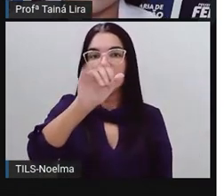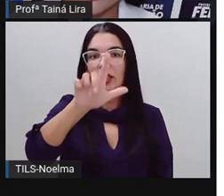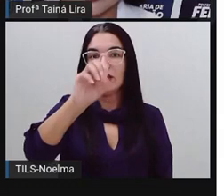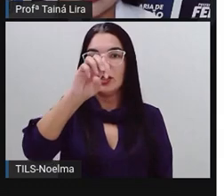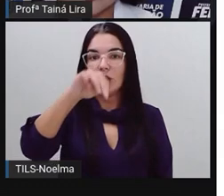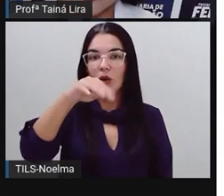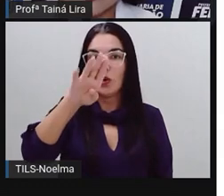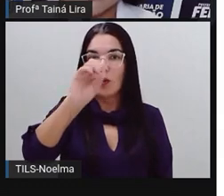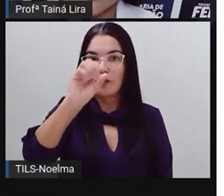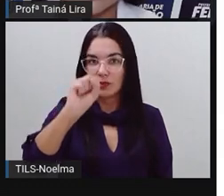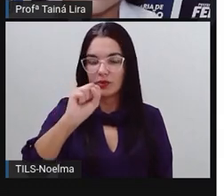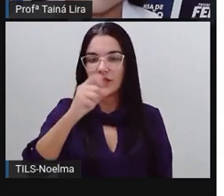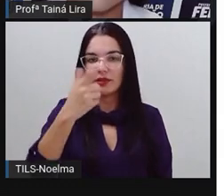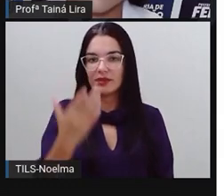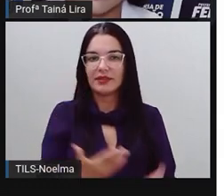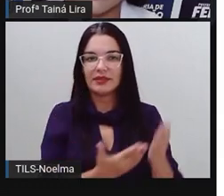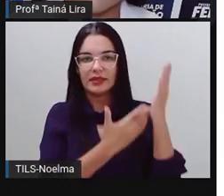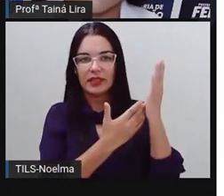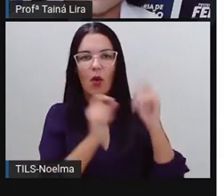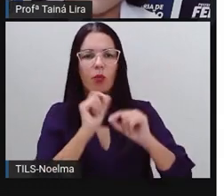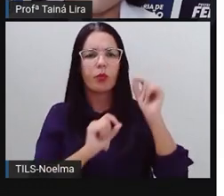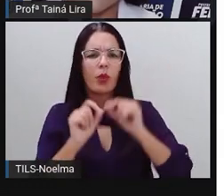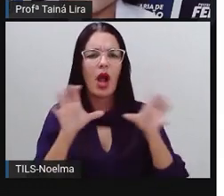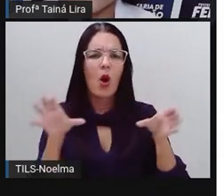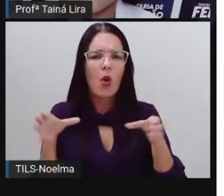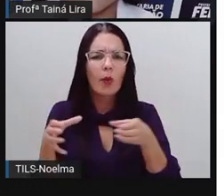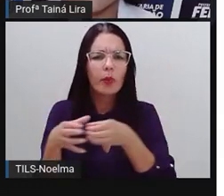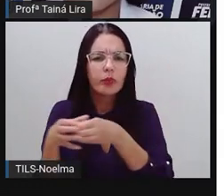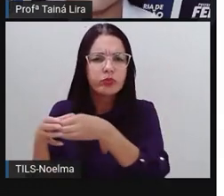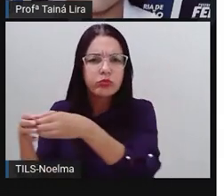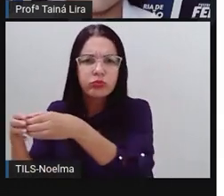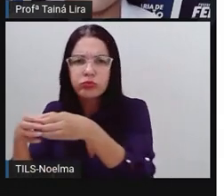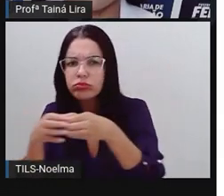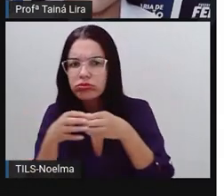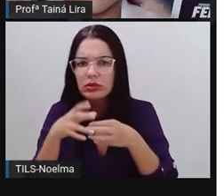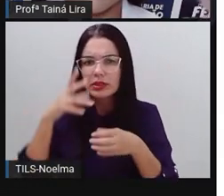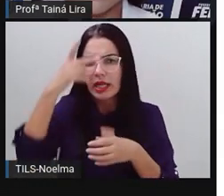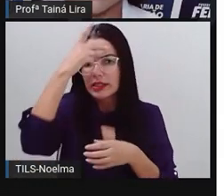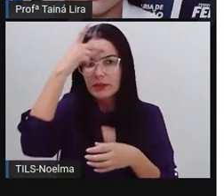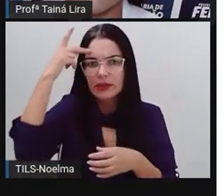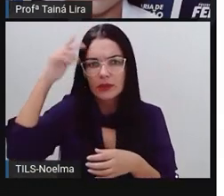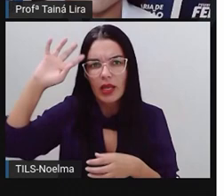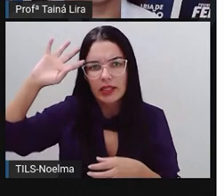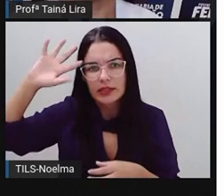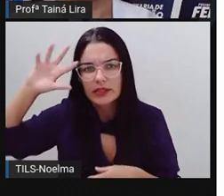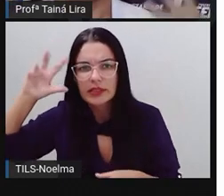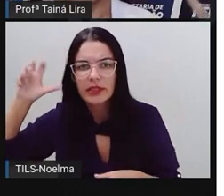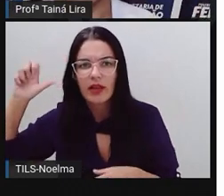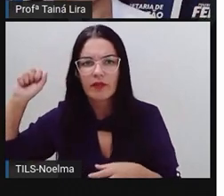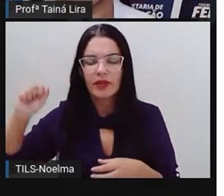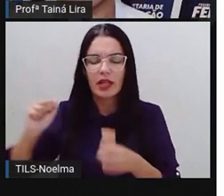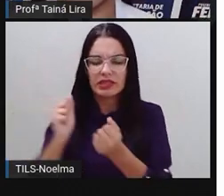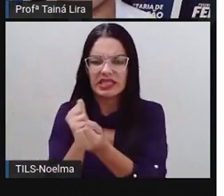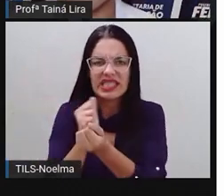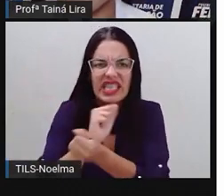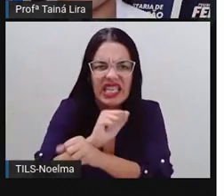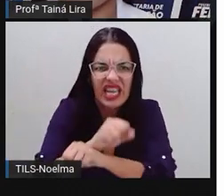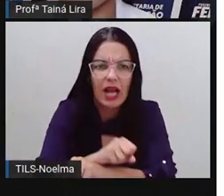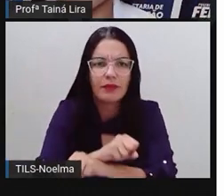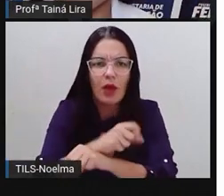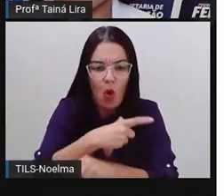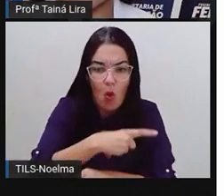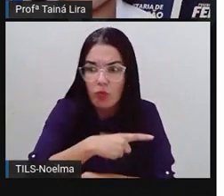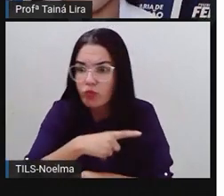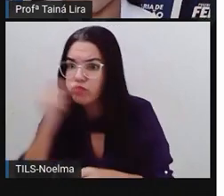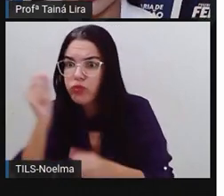eram comunidades onde os escravos né fugido se escondido vocês africanos que estavam aí na condição de